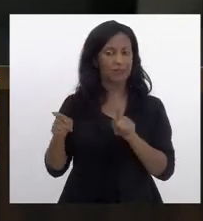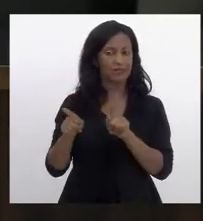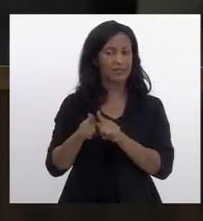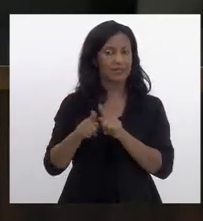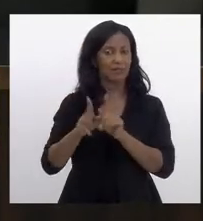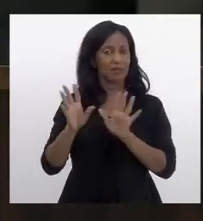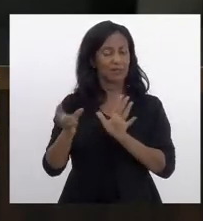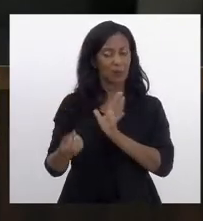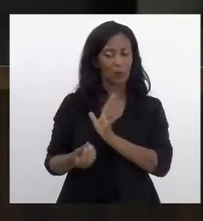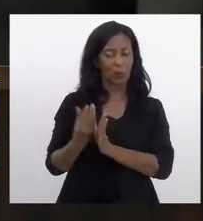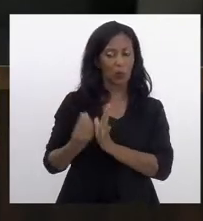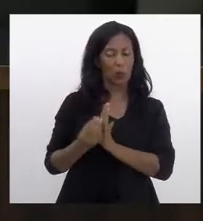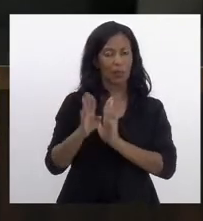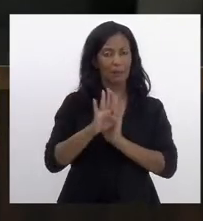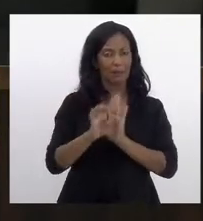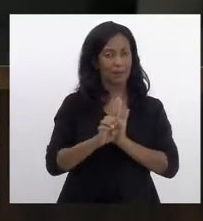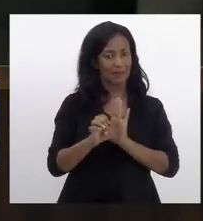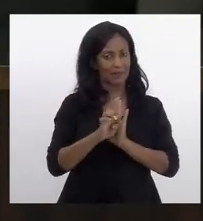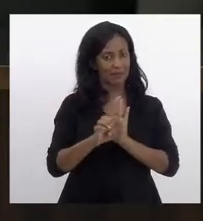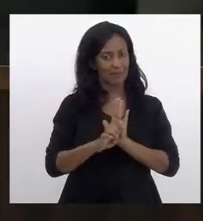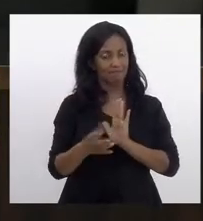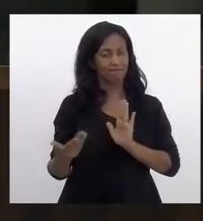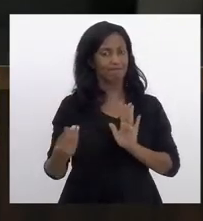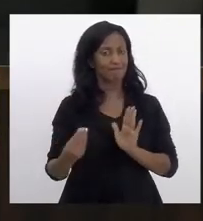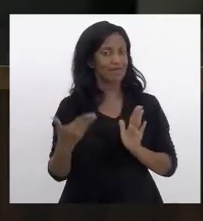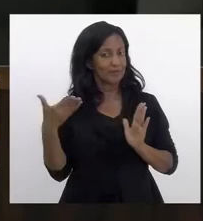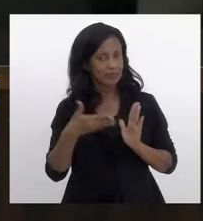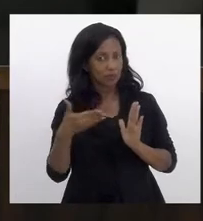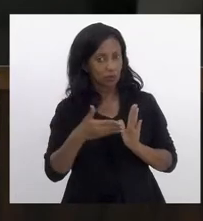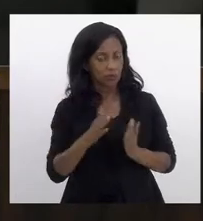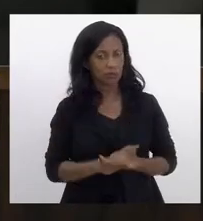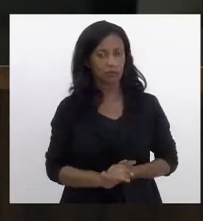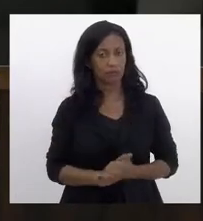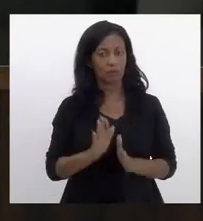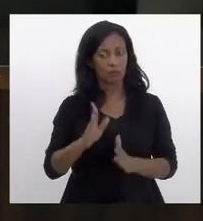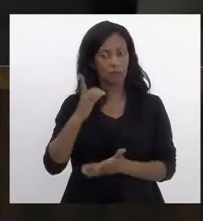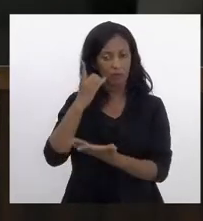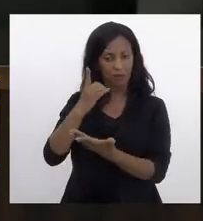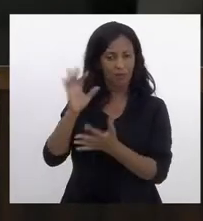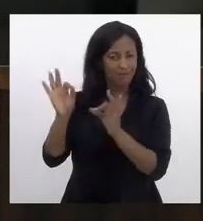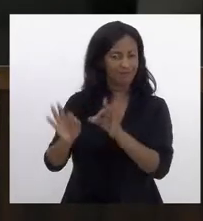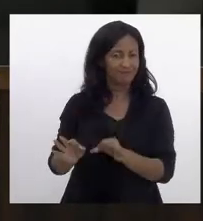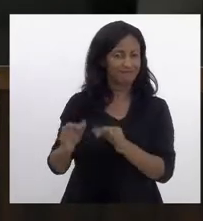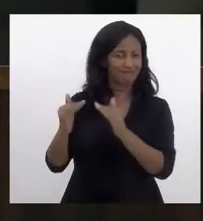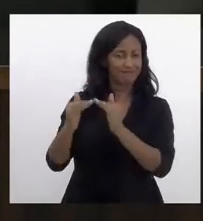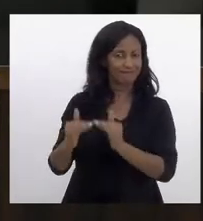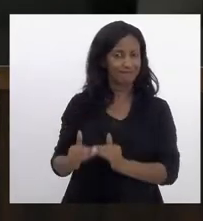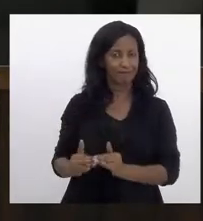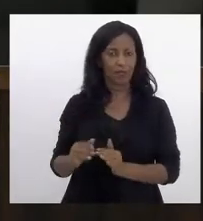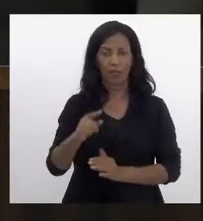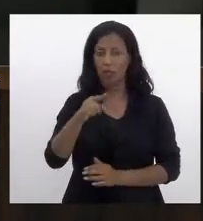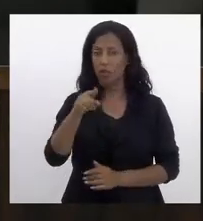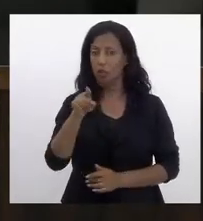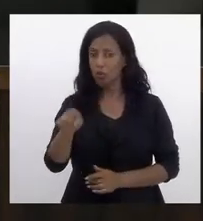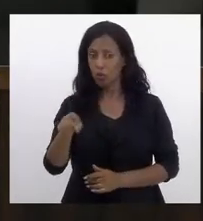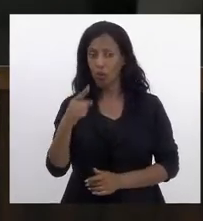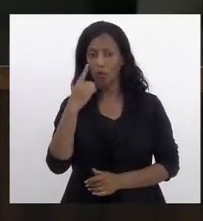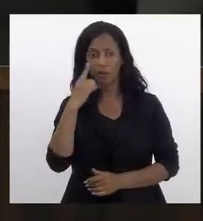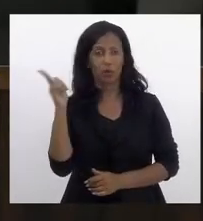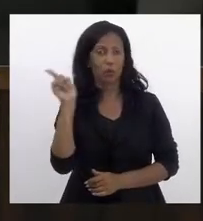fiz produzir emendas nesse sentido, mas que o deputado Luiz está correto. Então, só para você, se a gente não